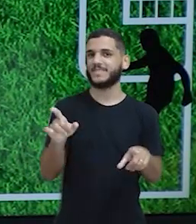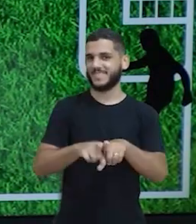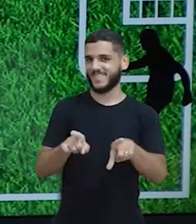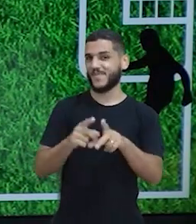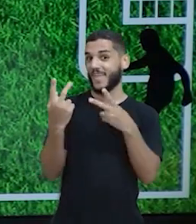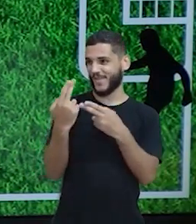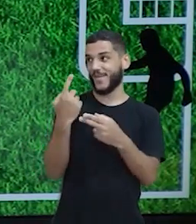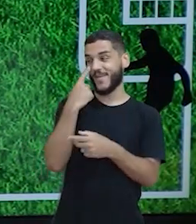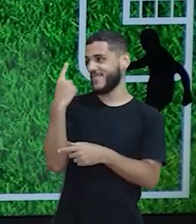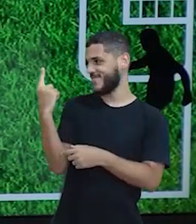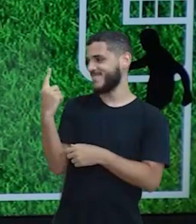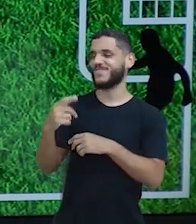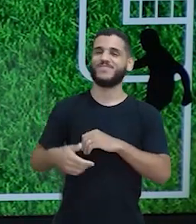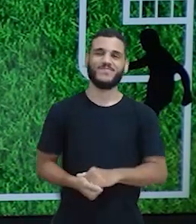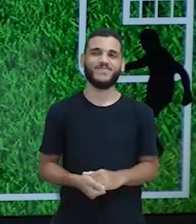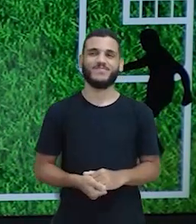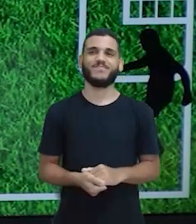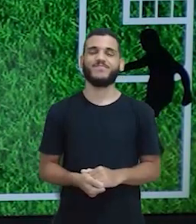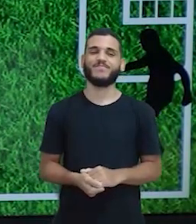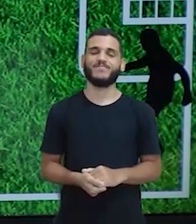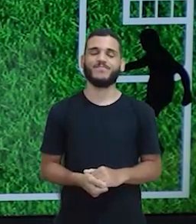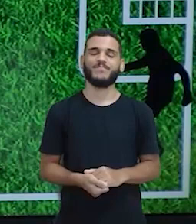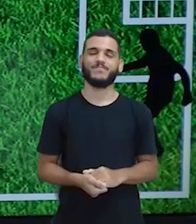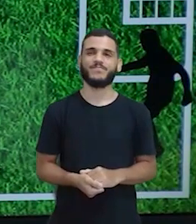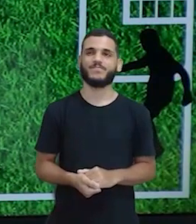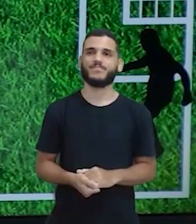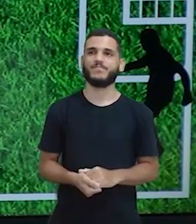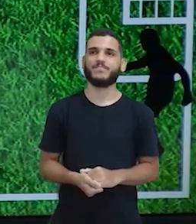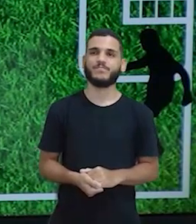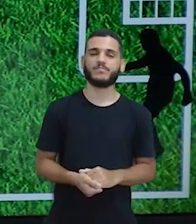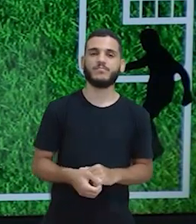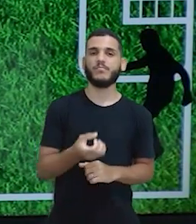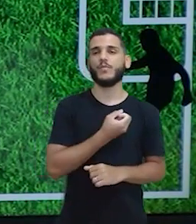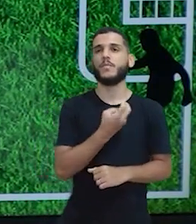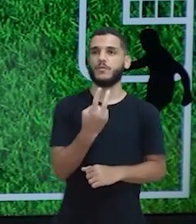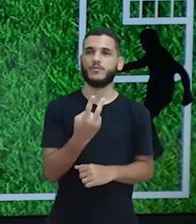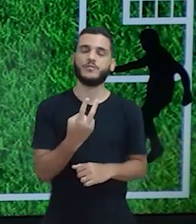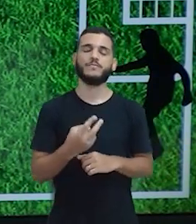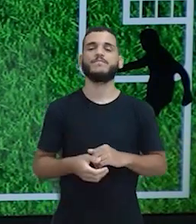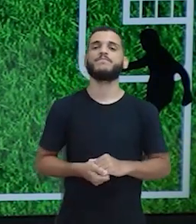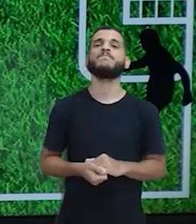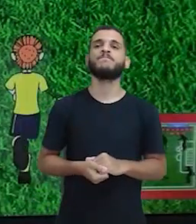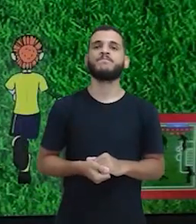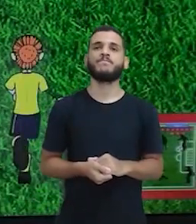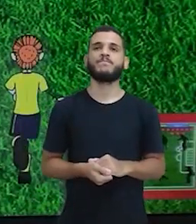ver Professora Marta vamos ver a próxima dois Questão dois dois